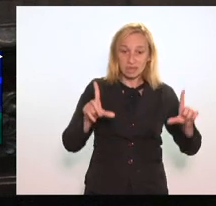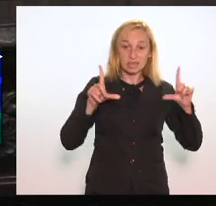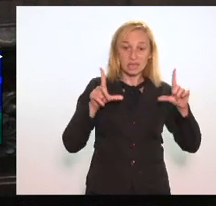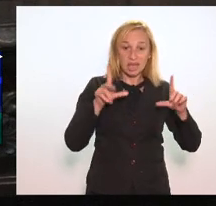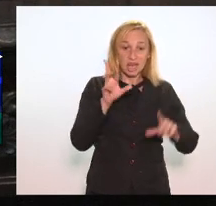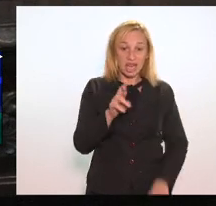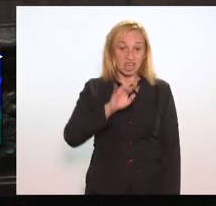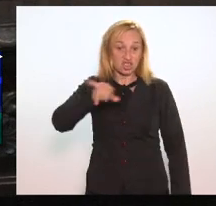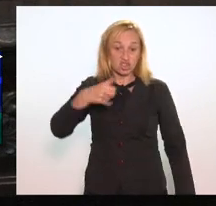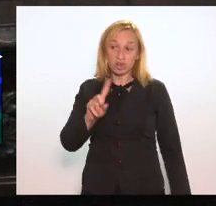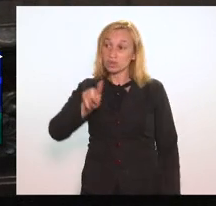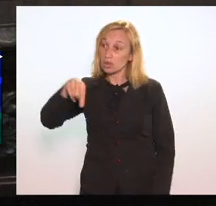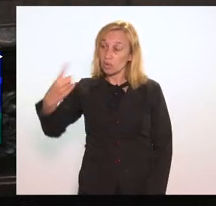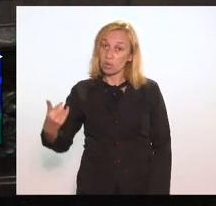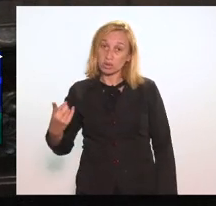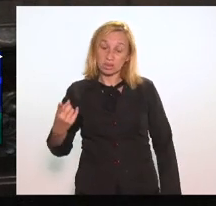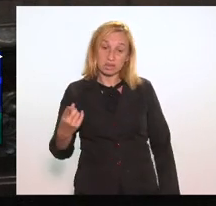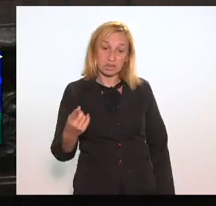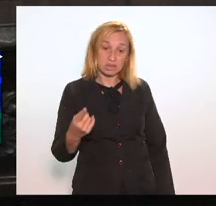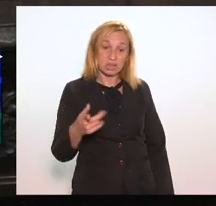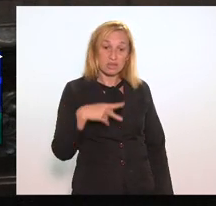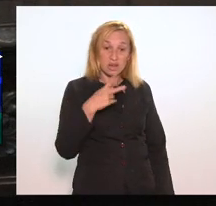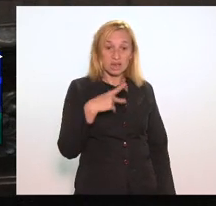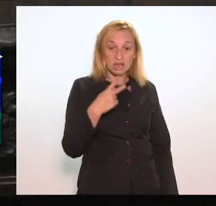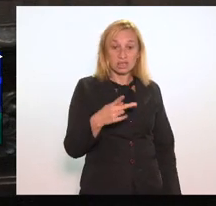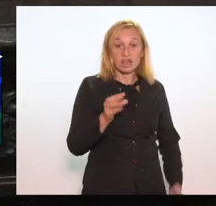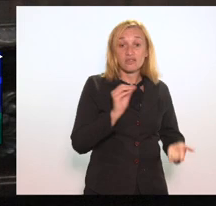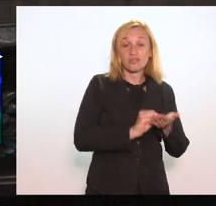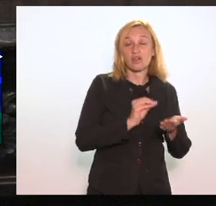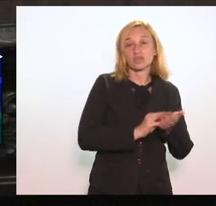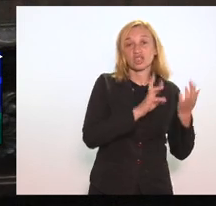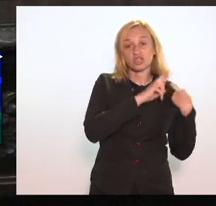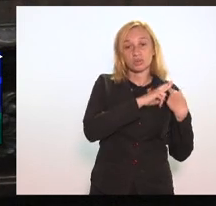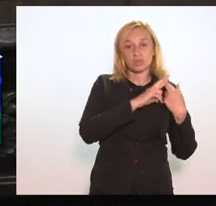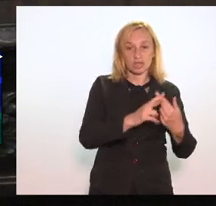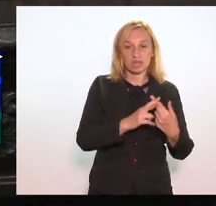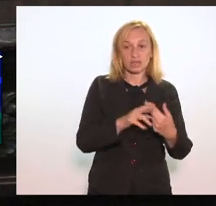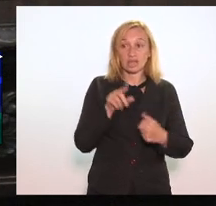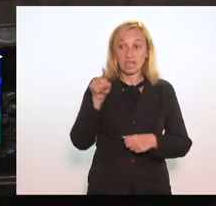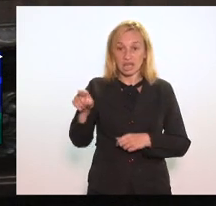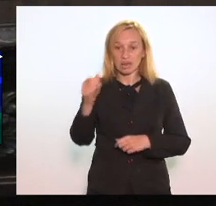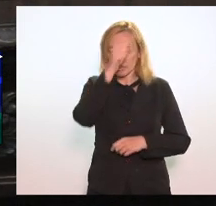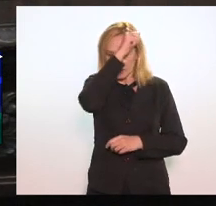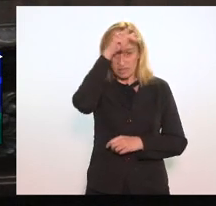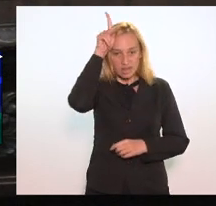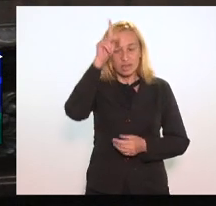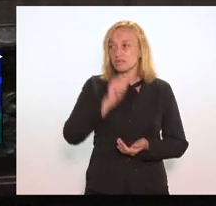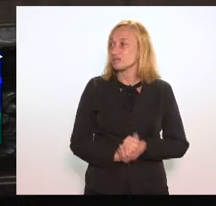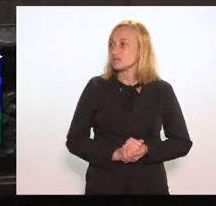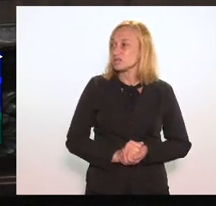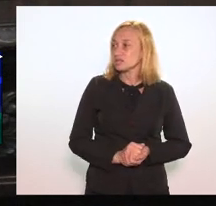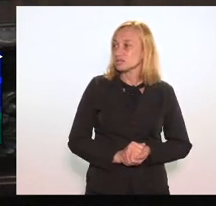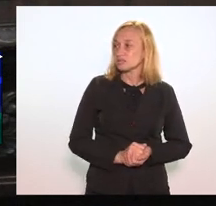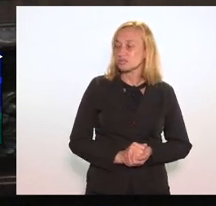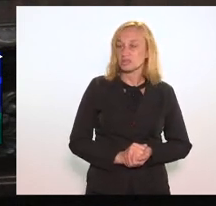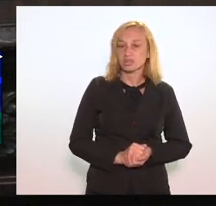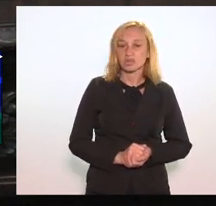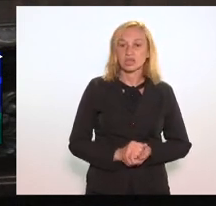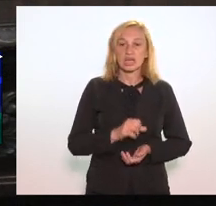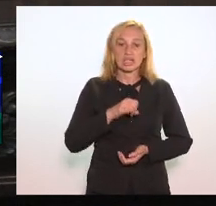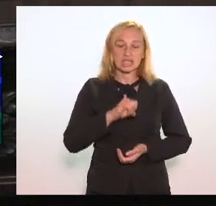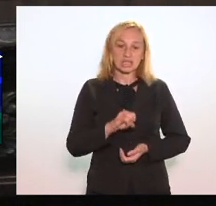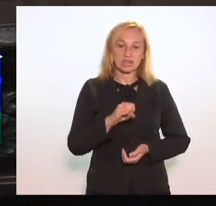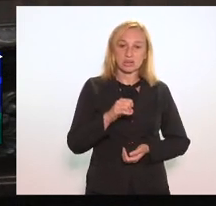do RJ e outras emissores a falta de responsabilidade daquele Prefeito e não adianta se o prefeito